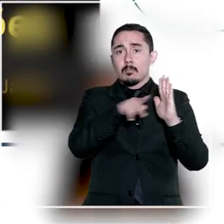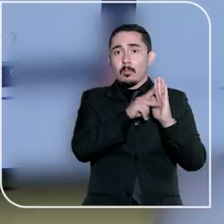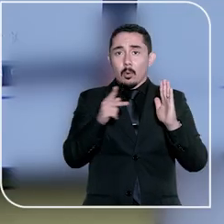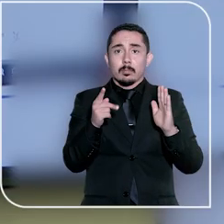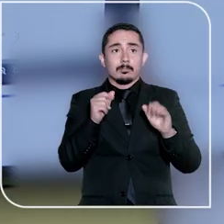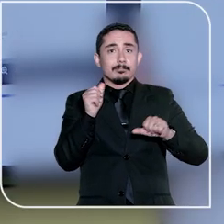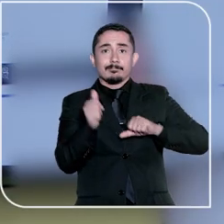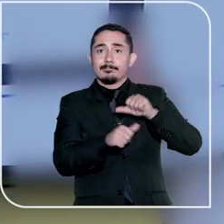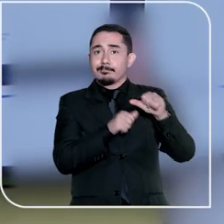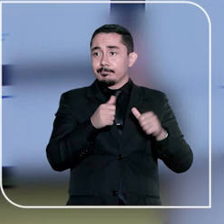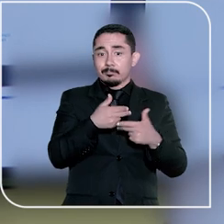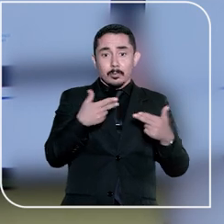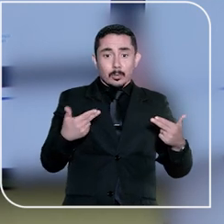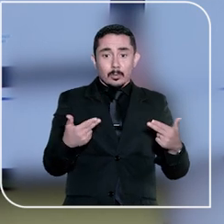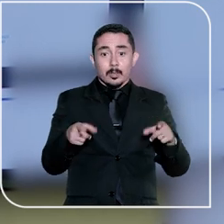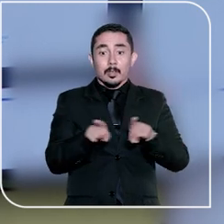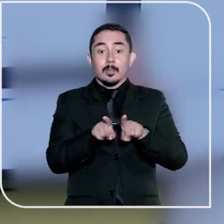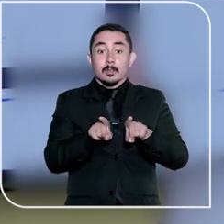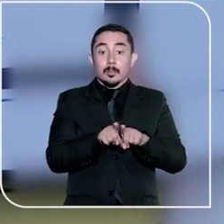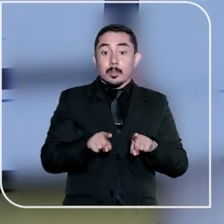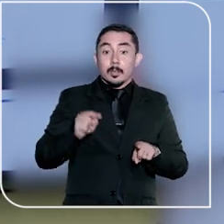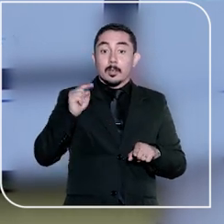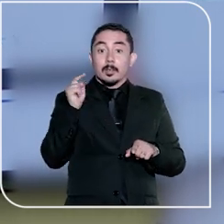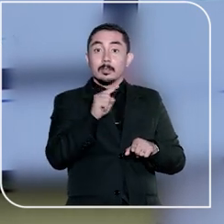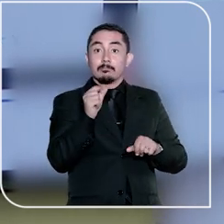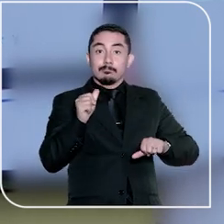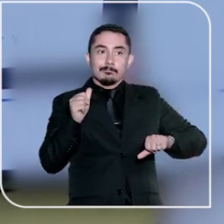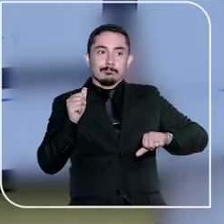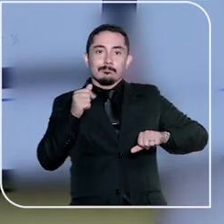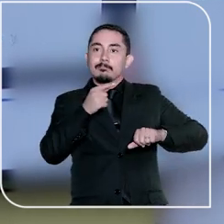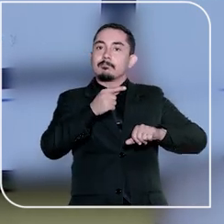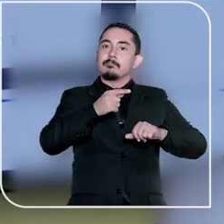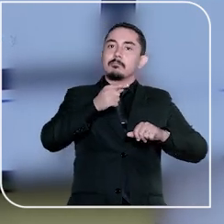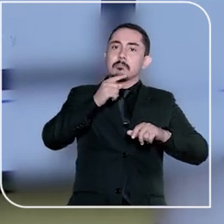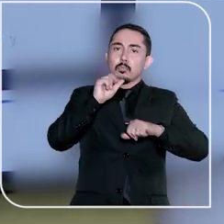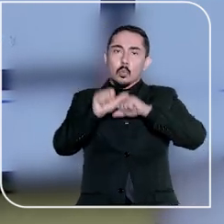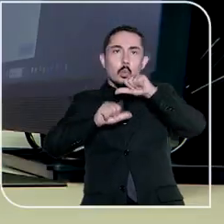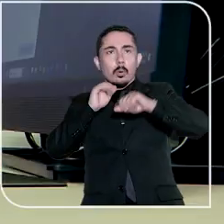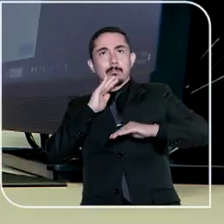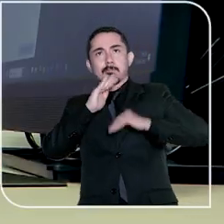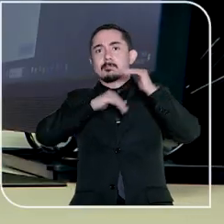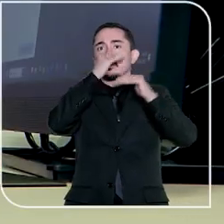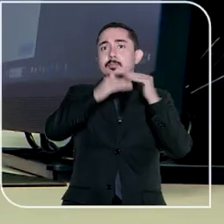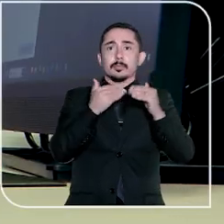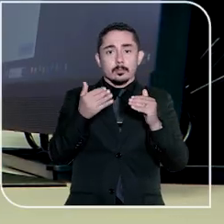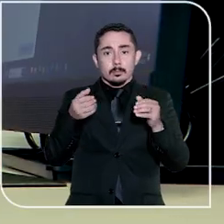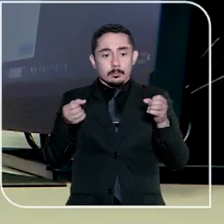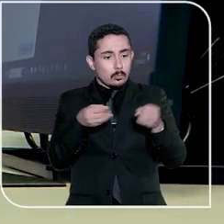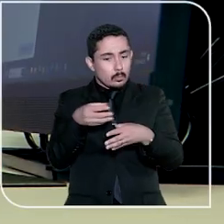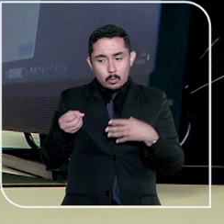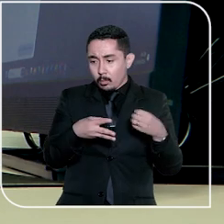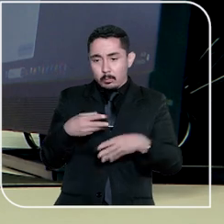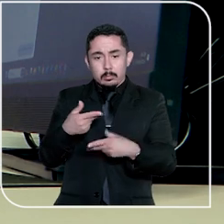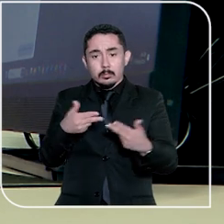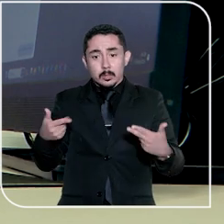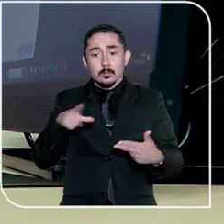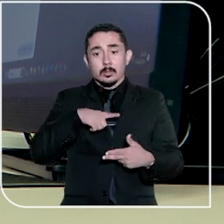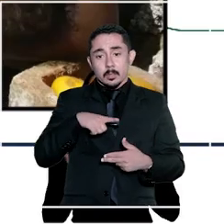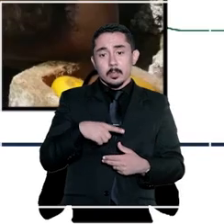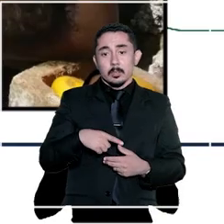Pública passando pelas agendas ambientais inovação até economia circular o seminário é realizado desde